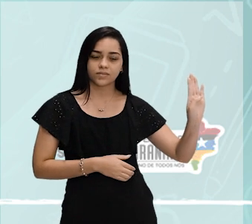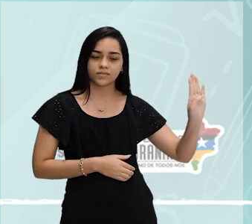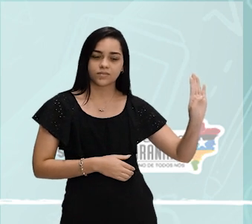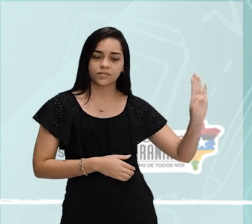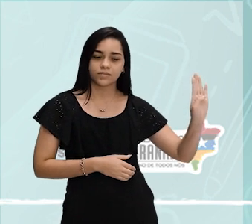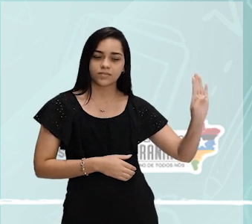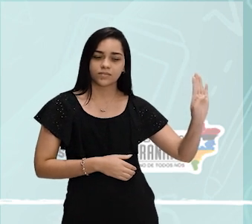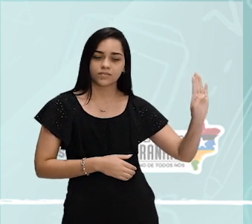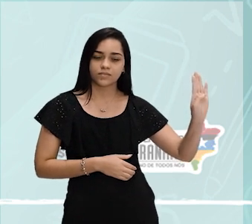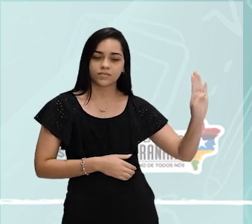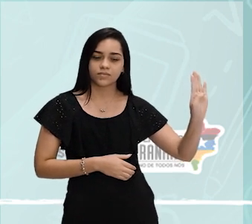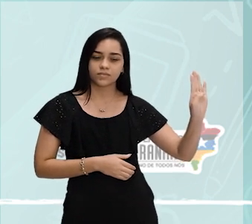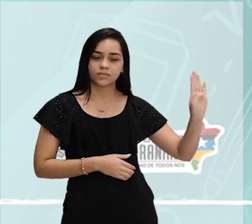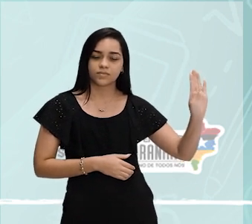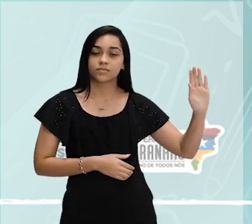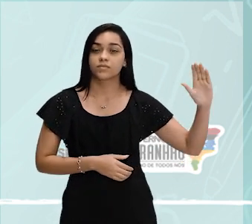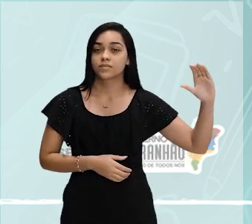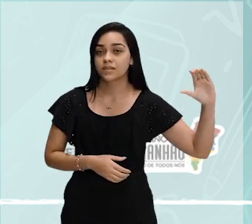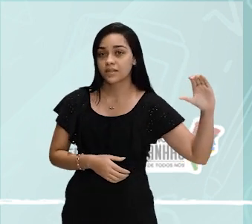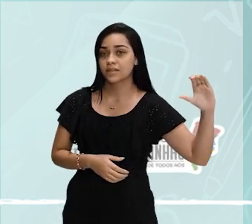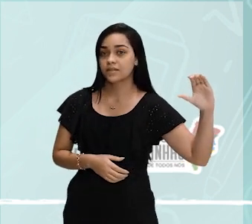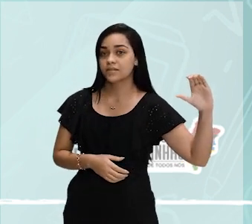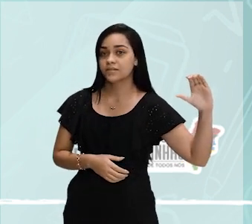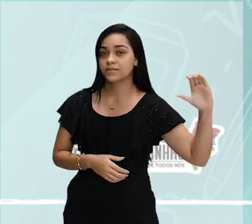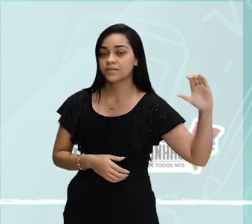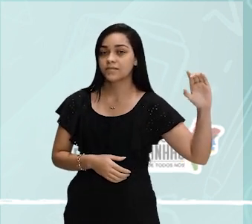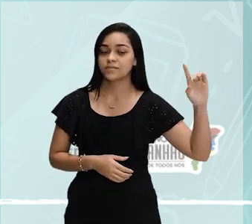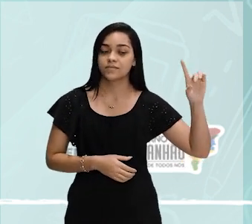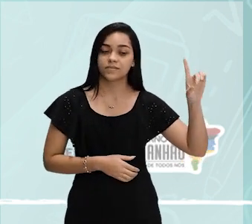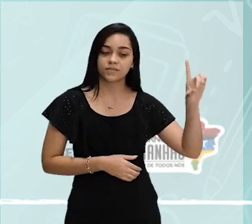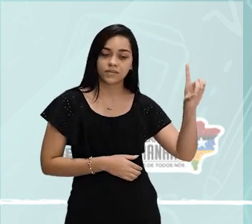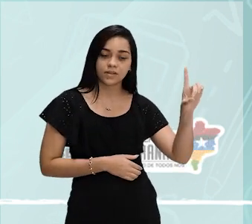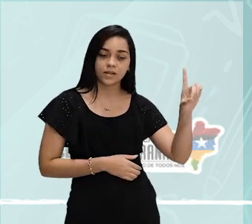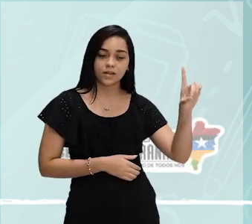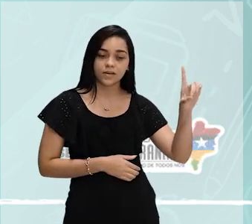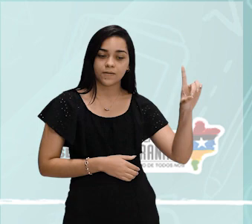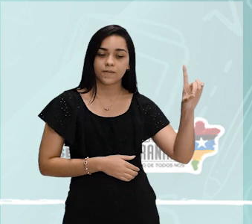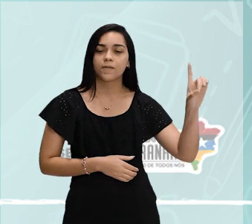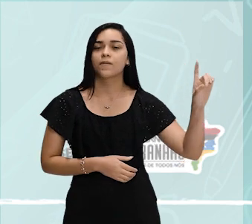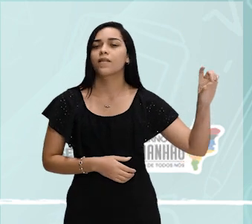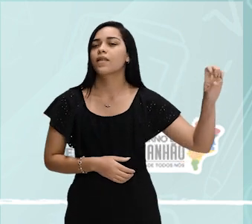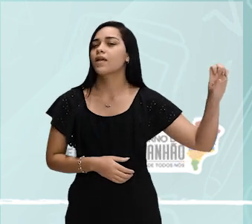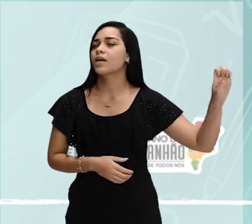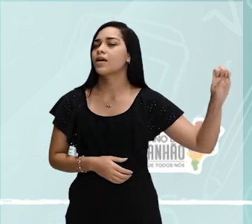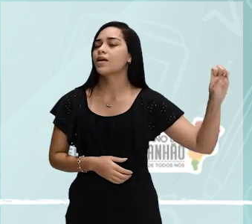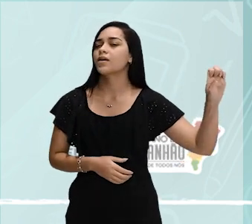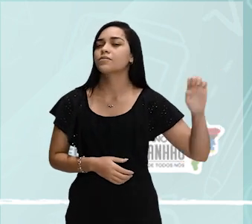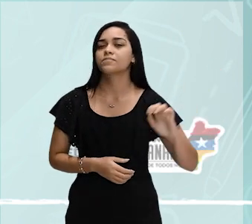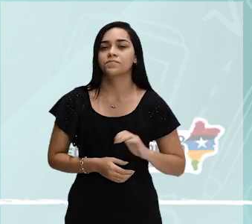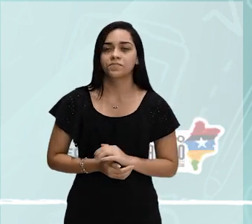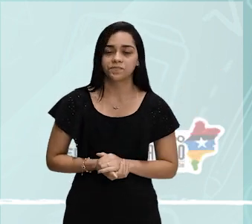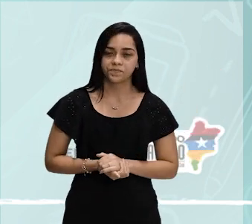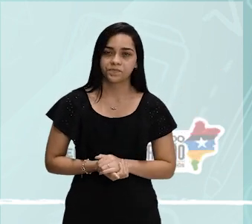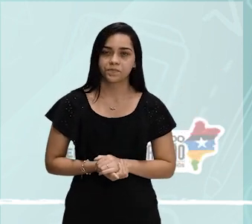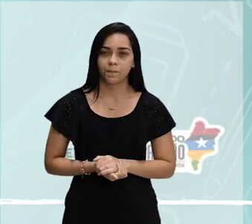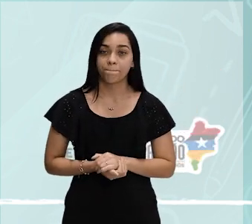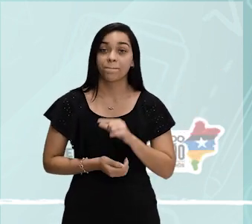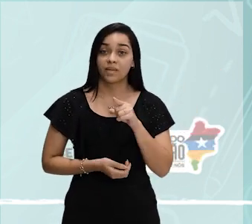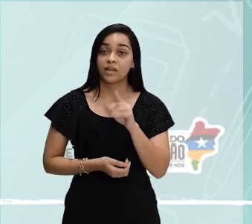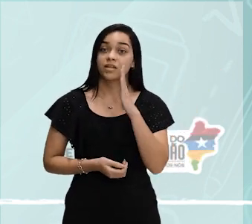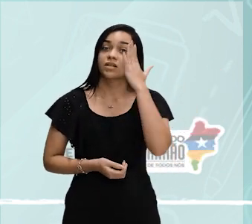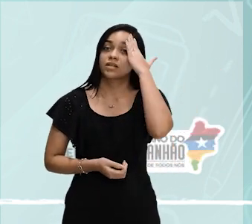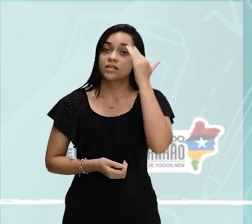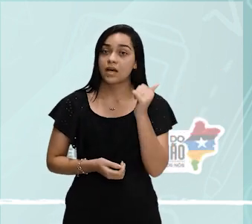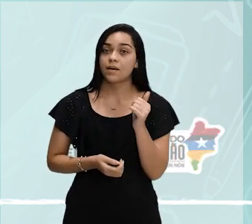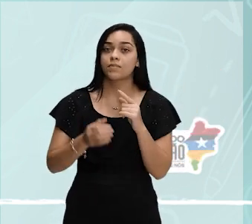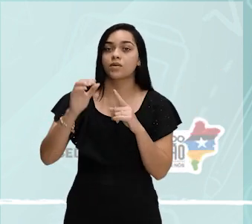Cientificismo? A arte pela arte? Culto do bom selvagem? Ou mal do século? Você já sabe que